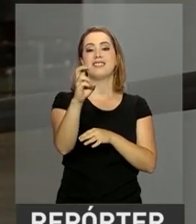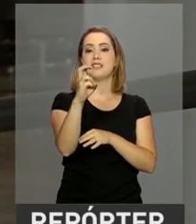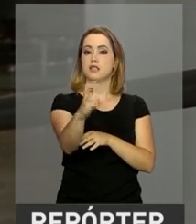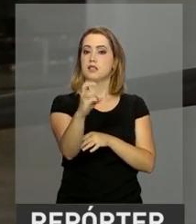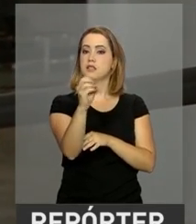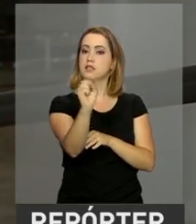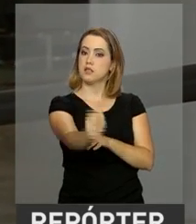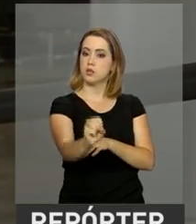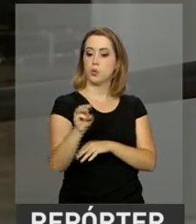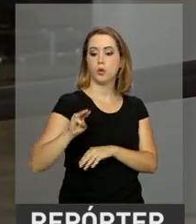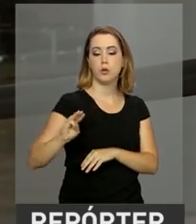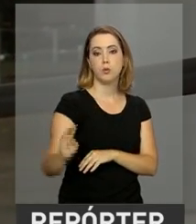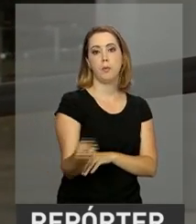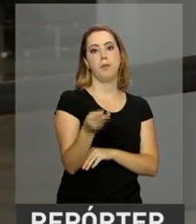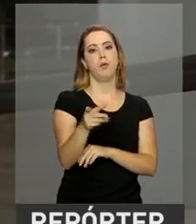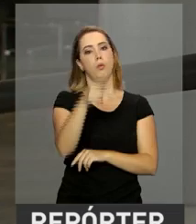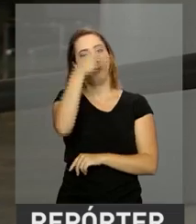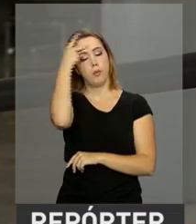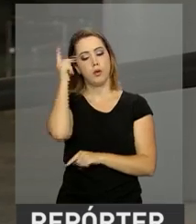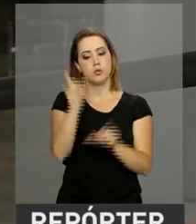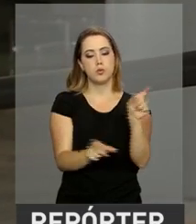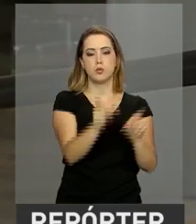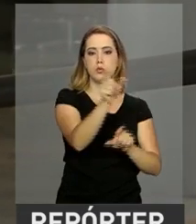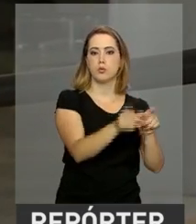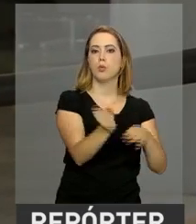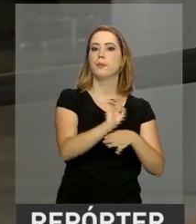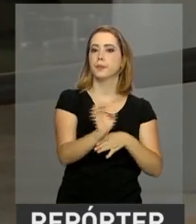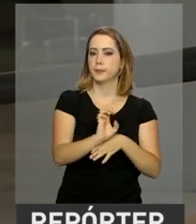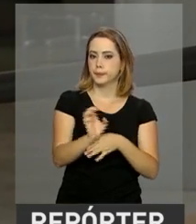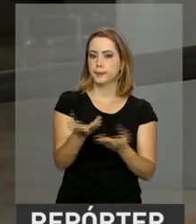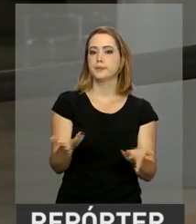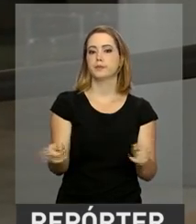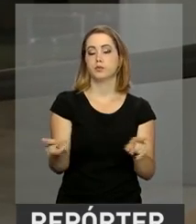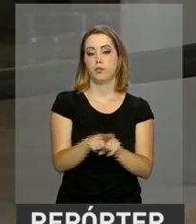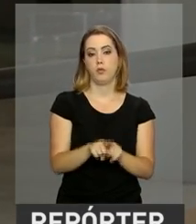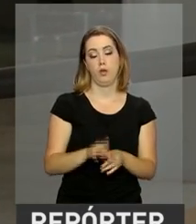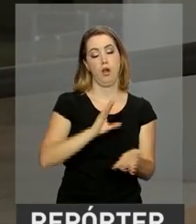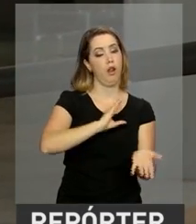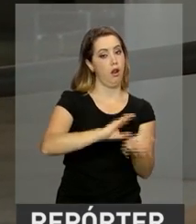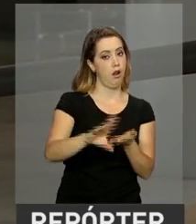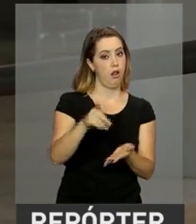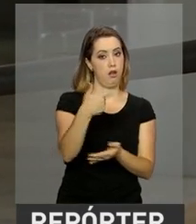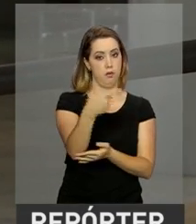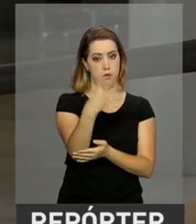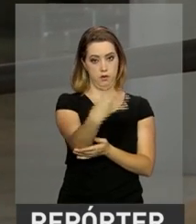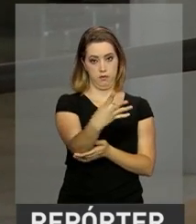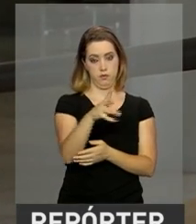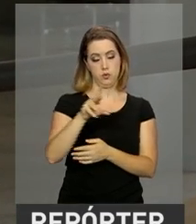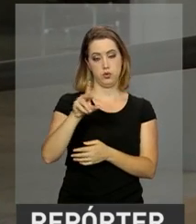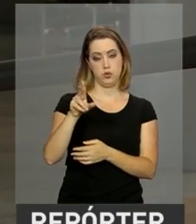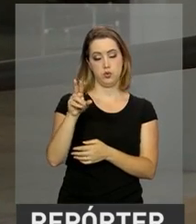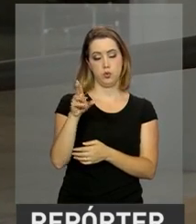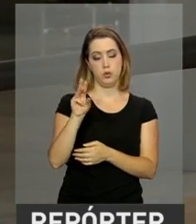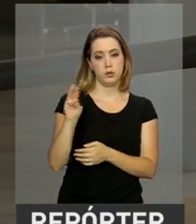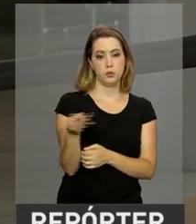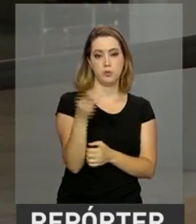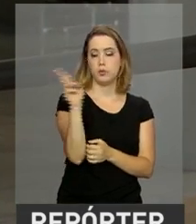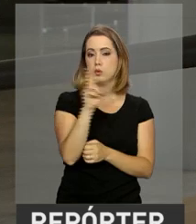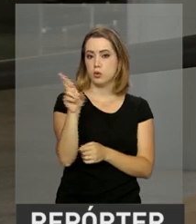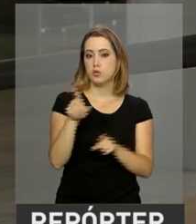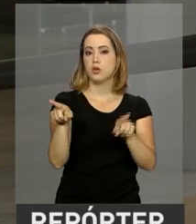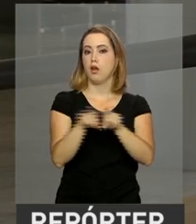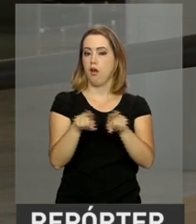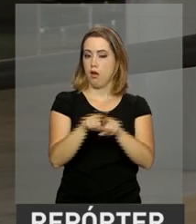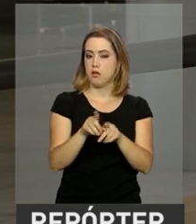358.000 pessoas no estado além dos 24 milhões reais liberados para Alagoa o Ministério da Integração Nacional também